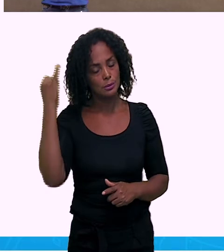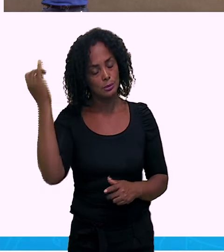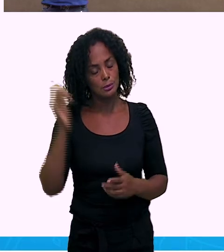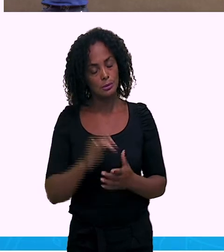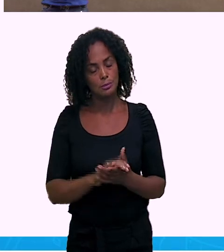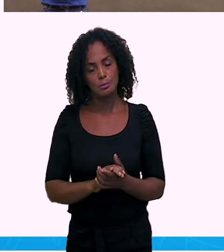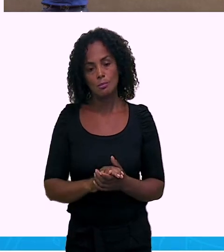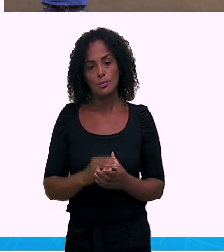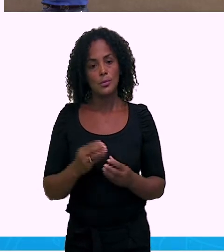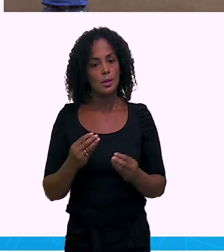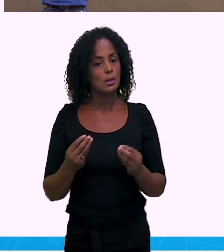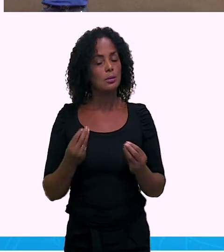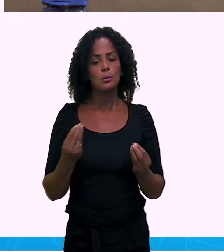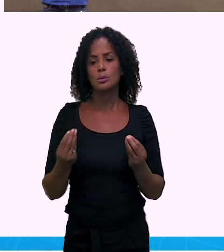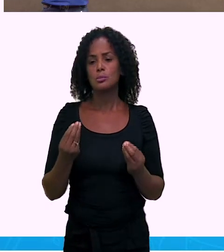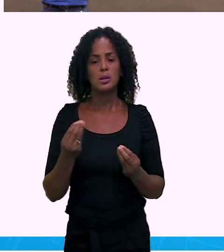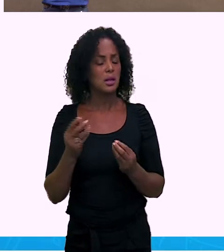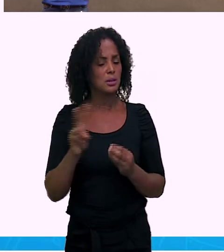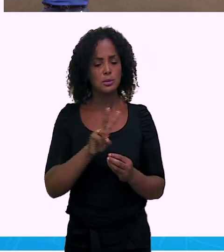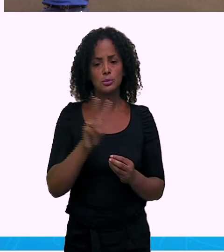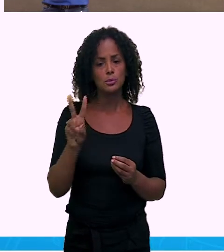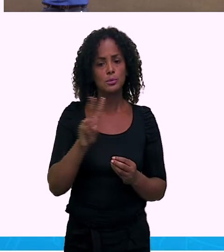identidade cronológica como